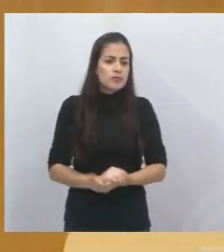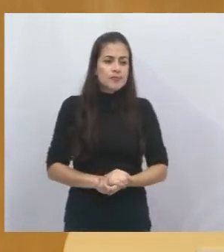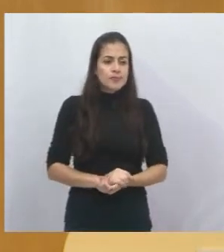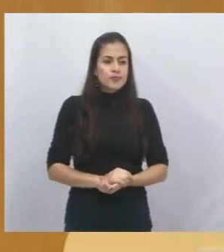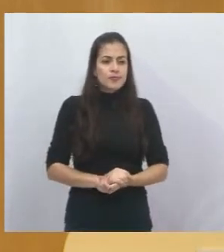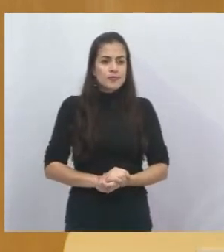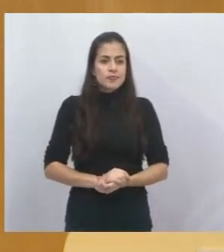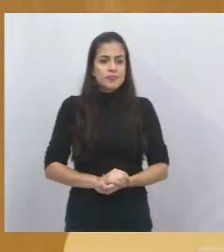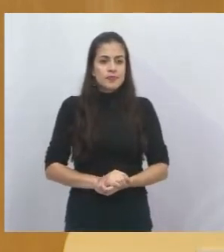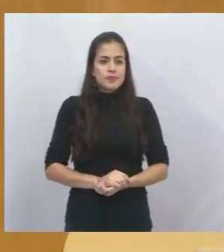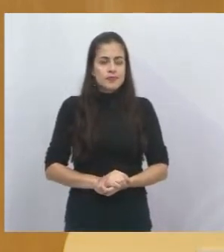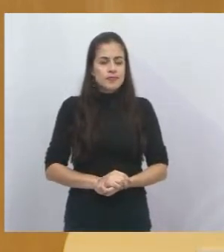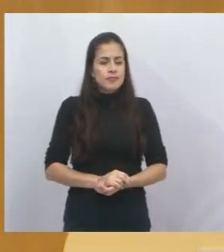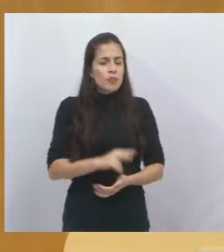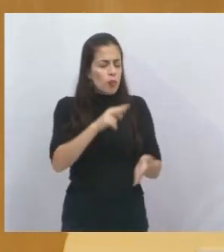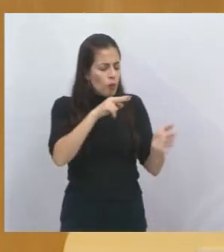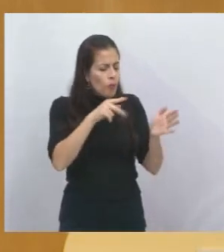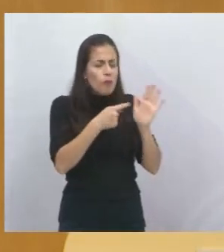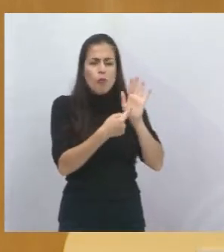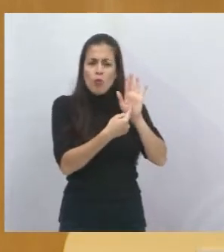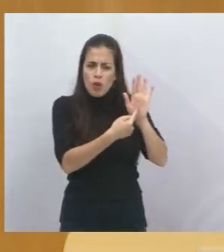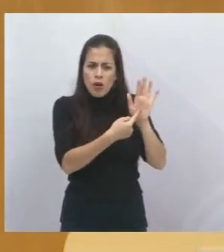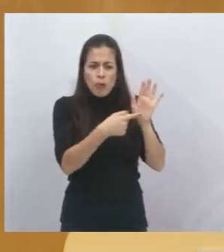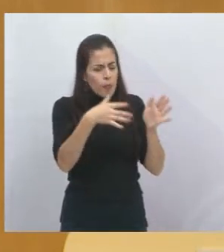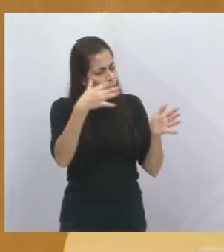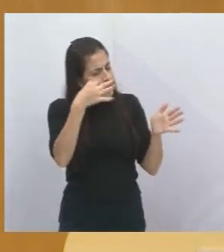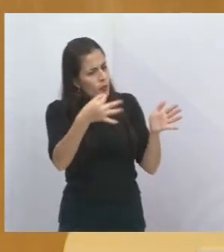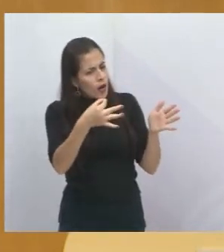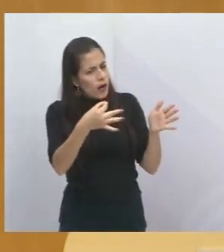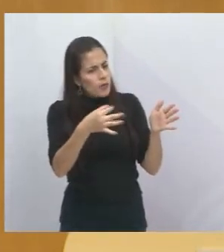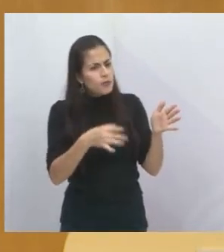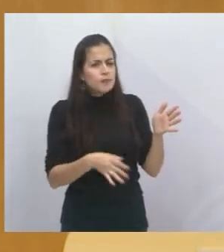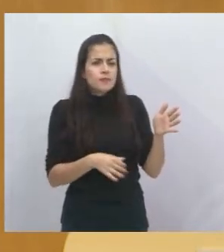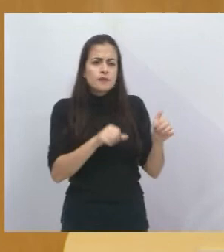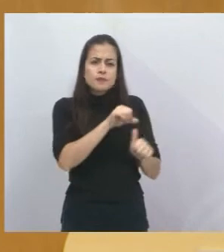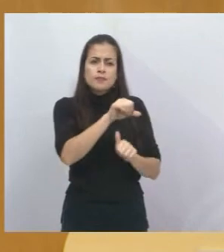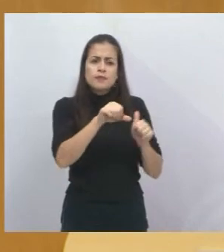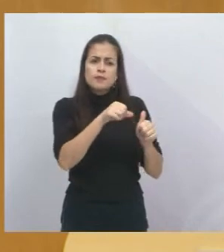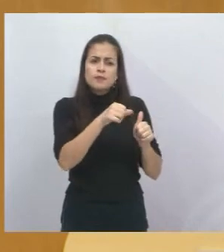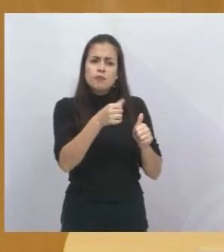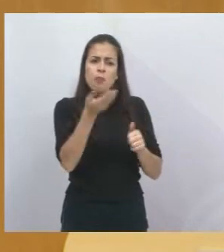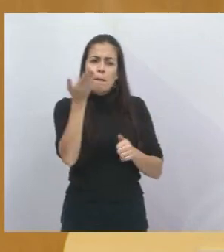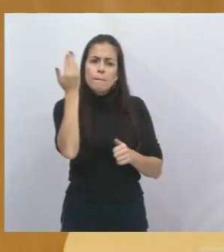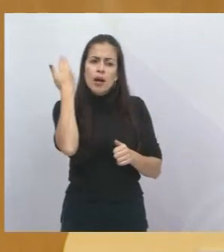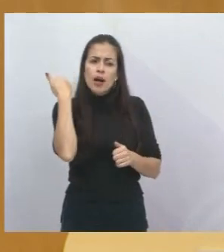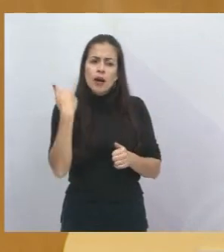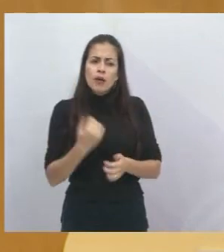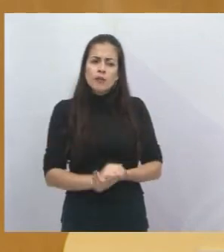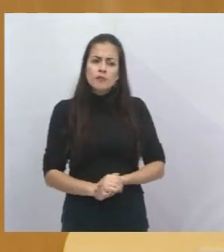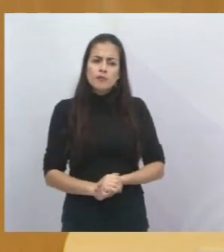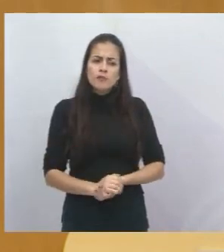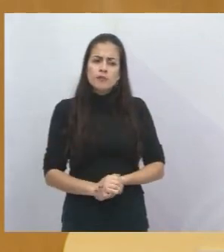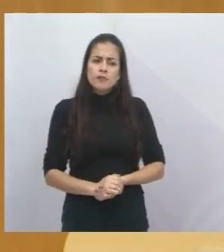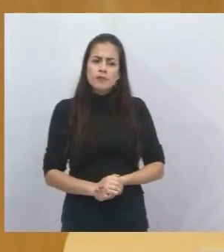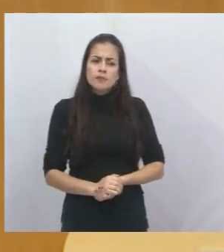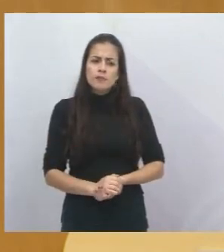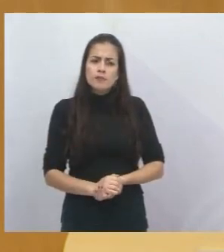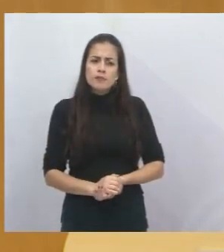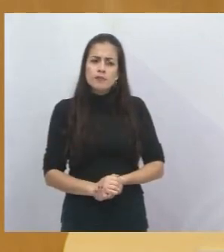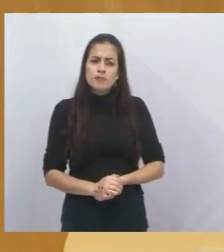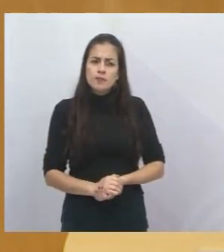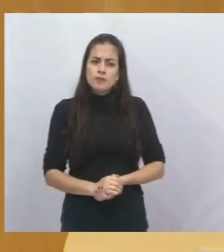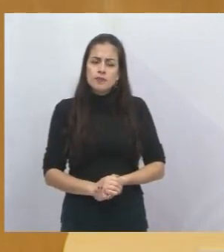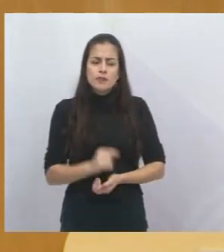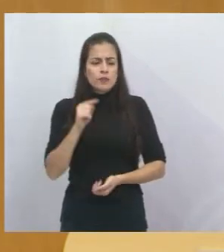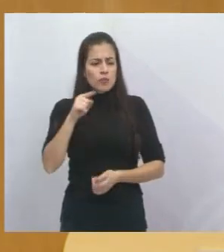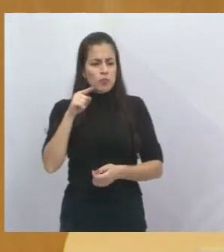eu vi uma coisa aqui que chamou minha atenção. Reformas anteriores. Olha que interessante. Você